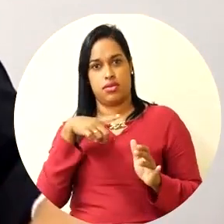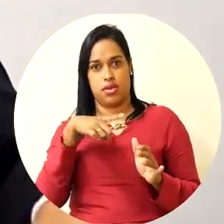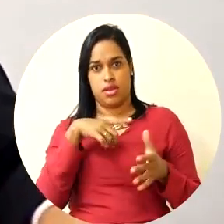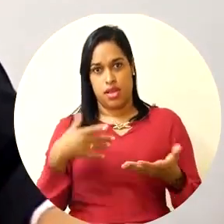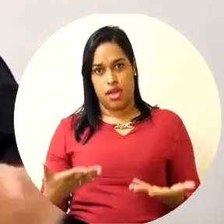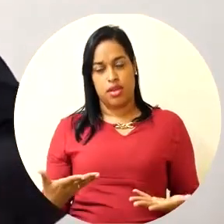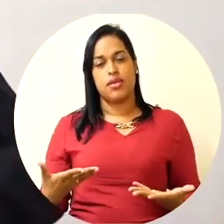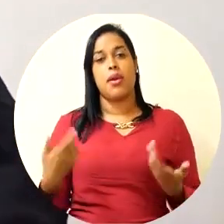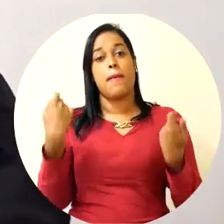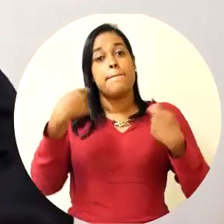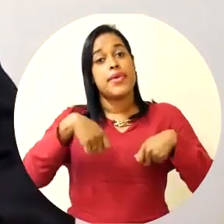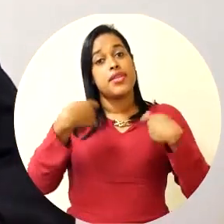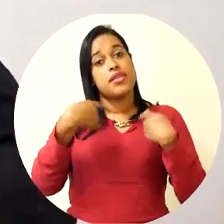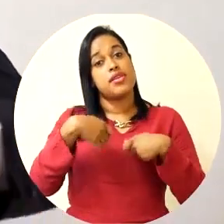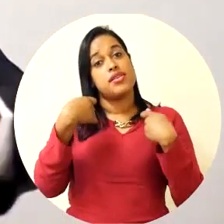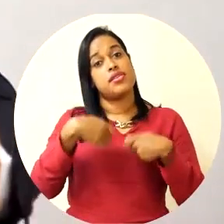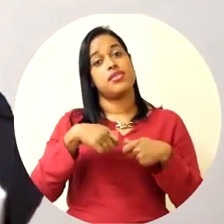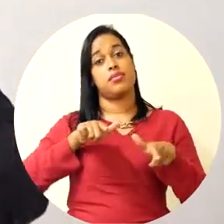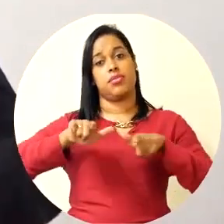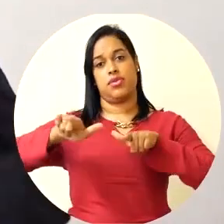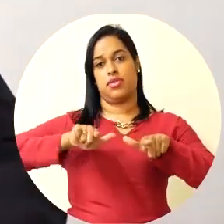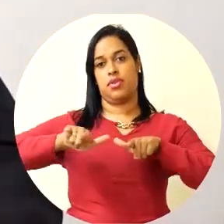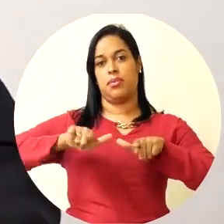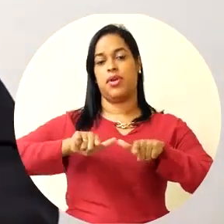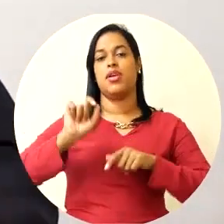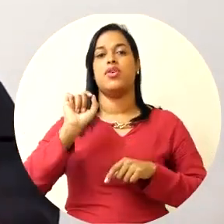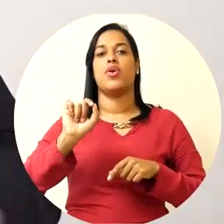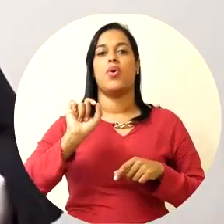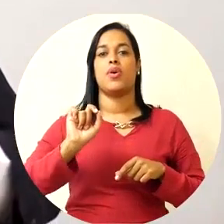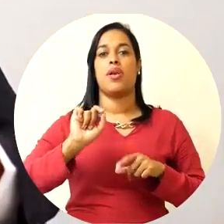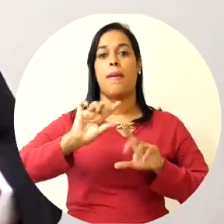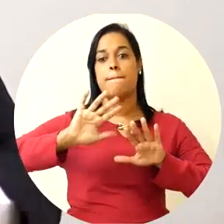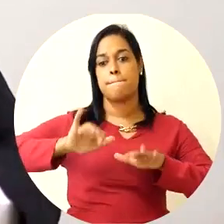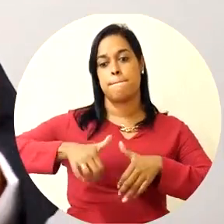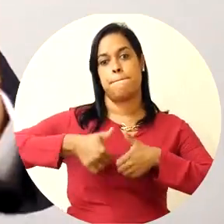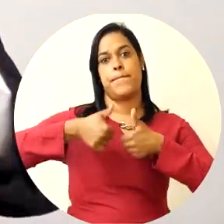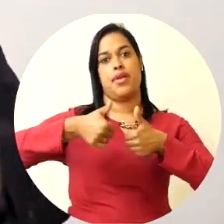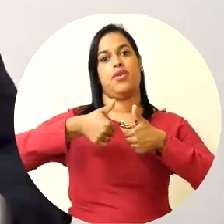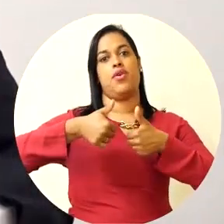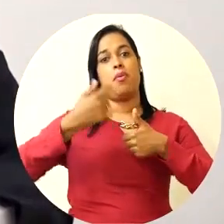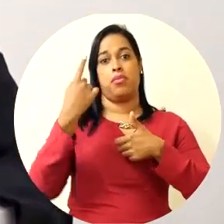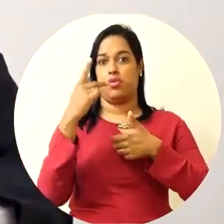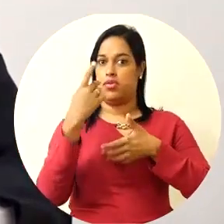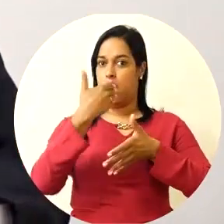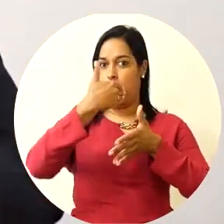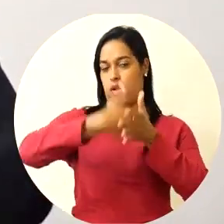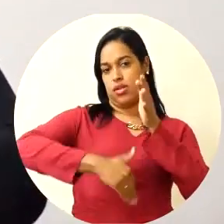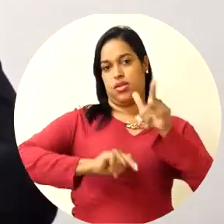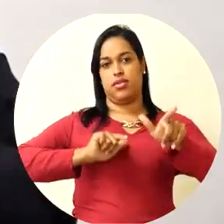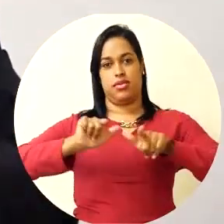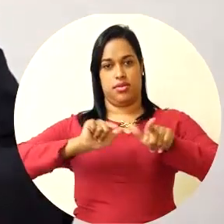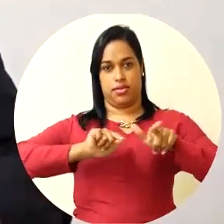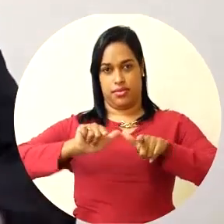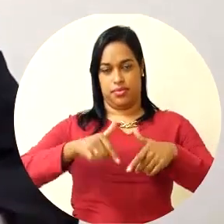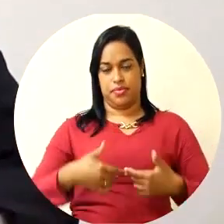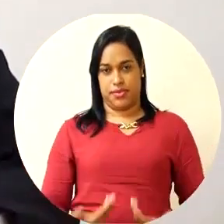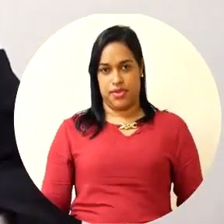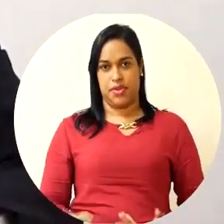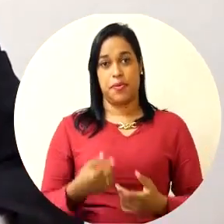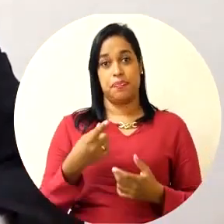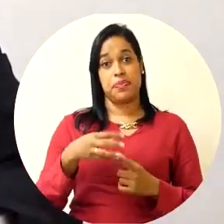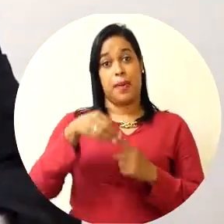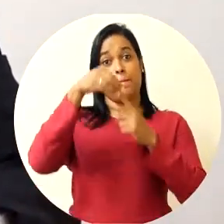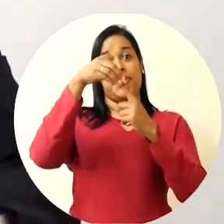situações existentes, deve prevalecer para o trabalhador a condição mais benéfica ao seu contrato de